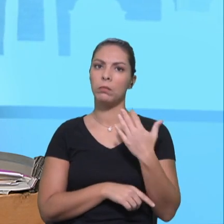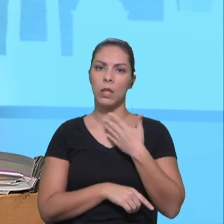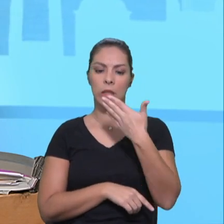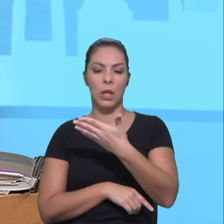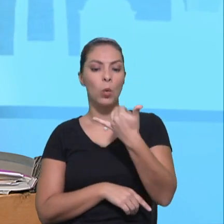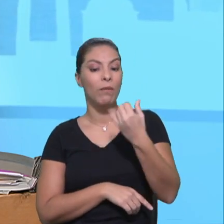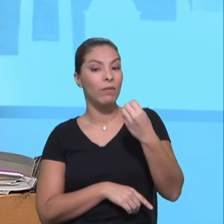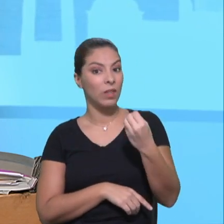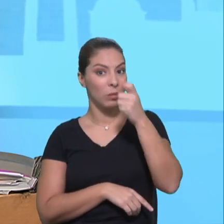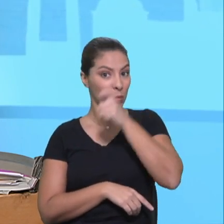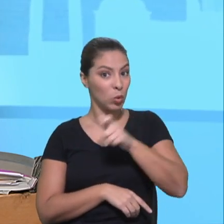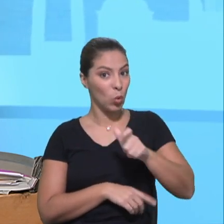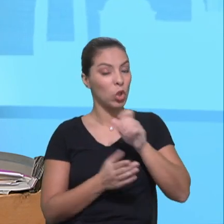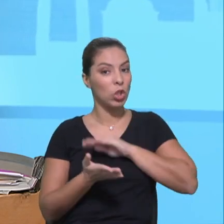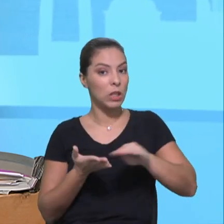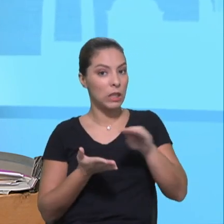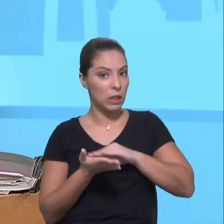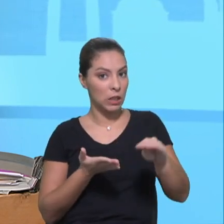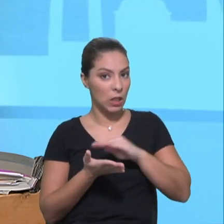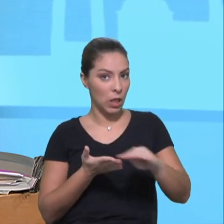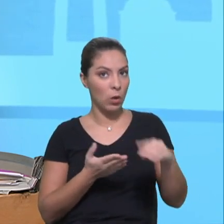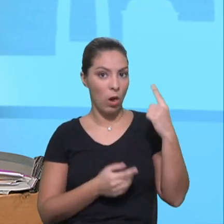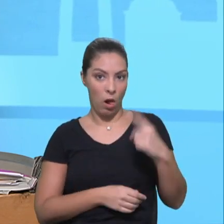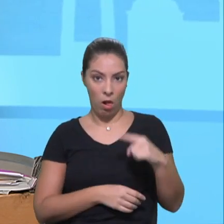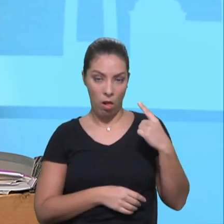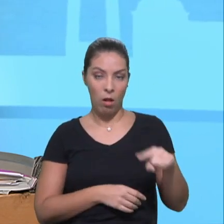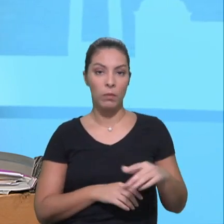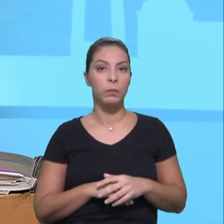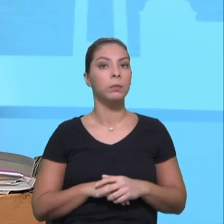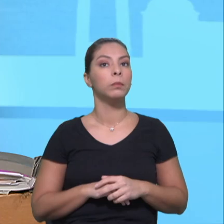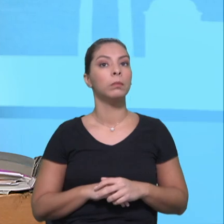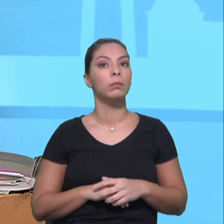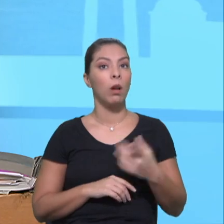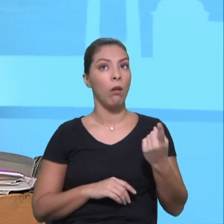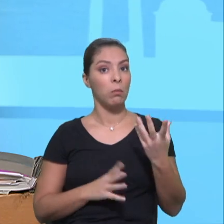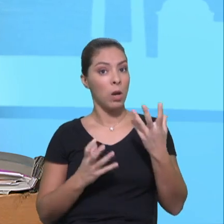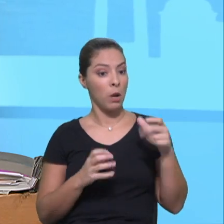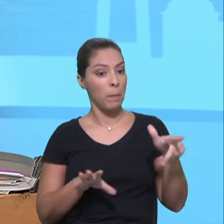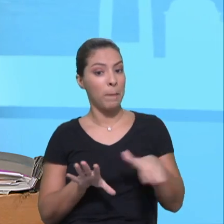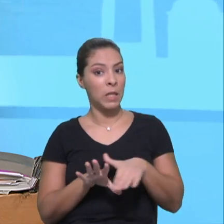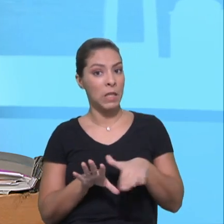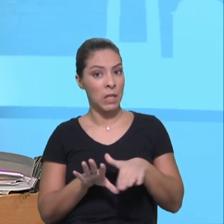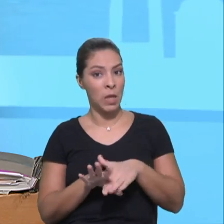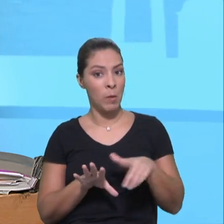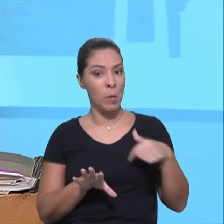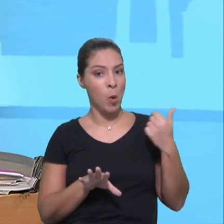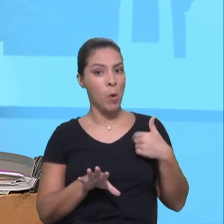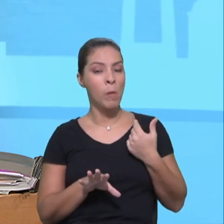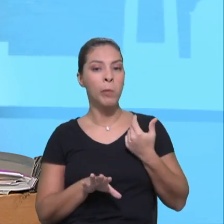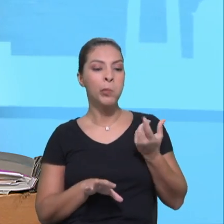120 pessoas inscritas nas jornadas e participam. Essas pessoas são provenientes de